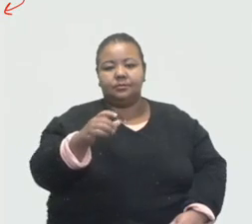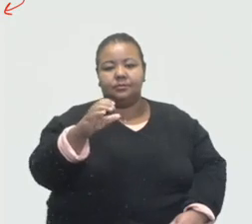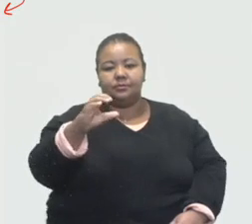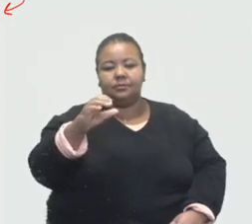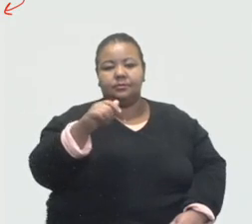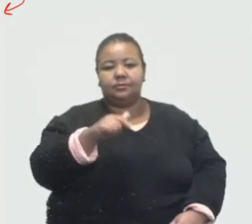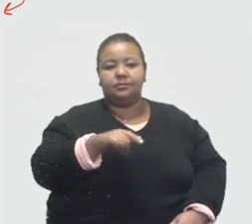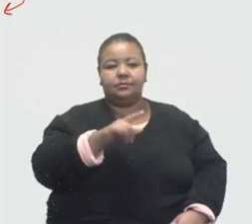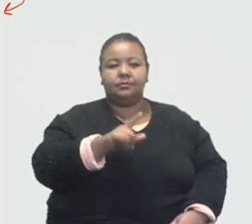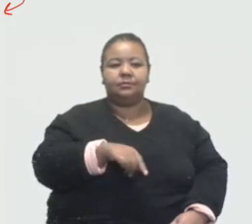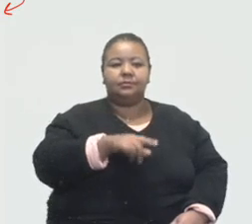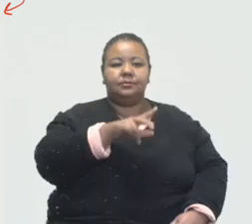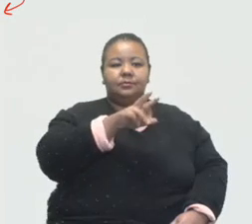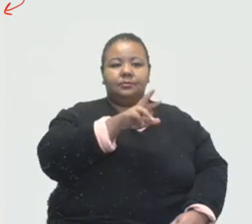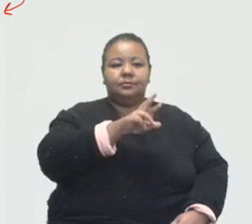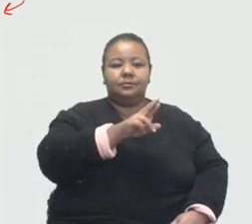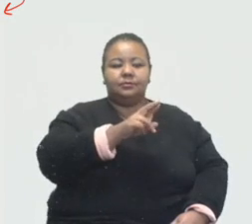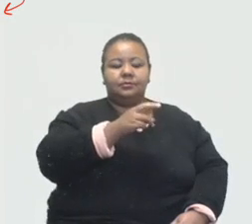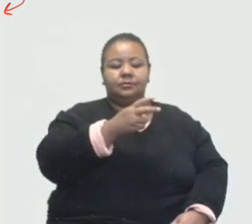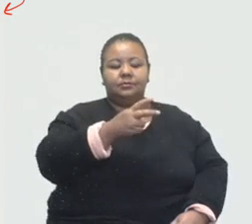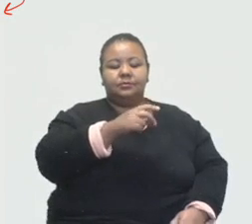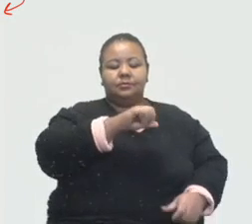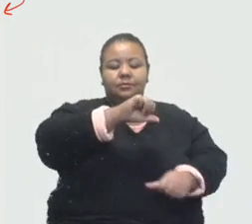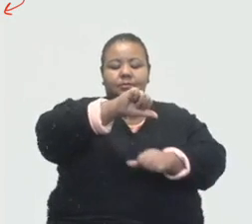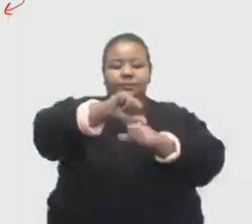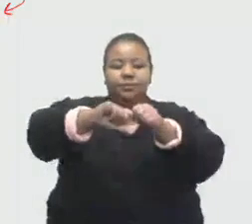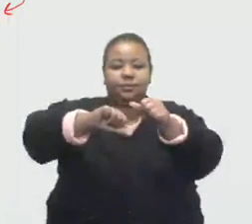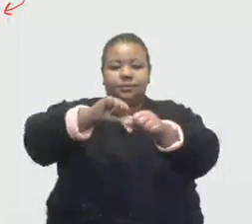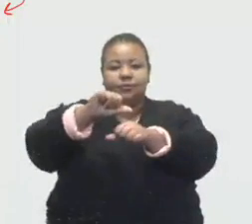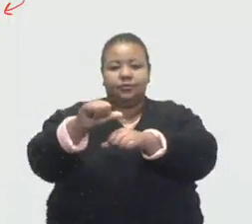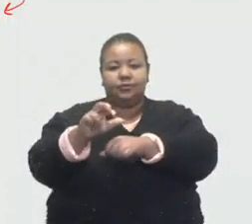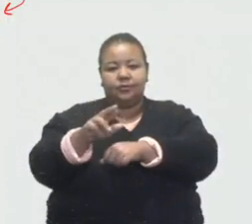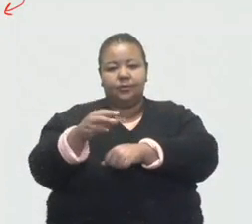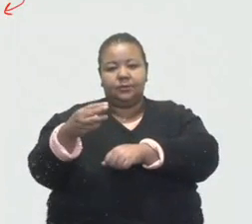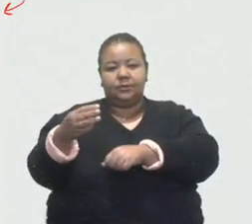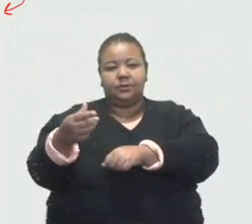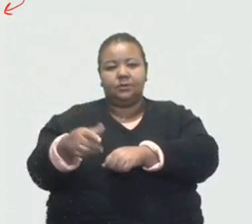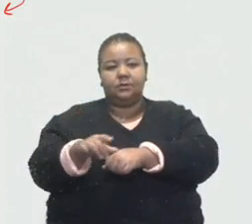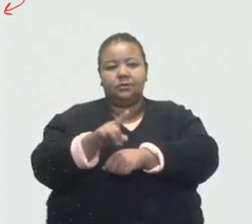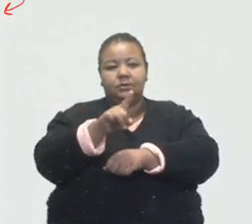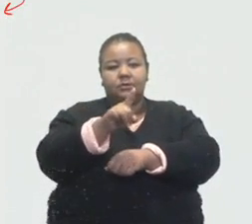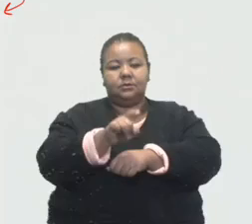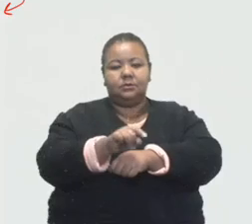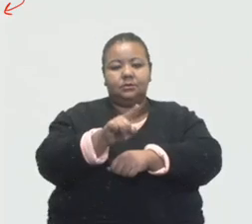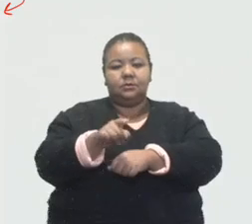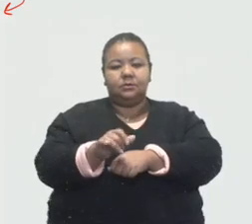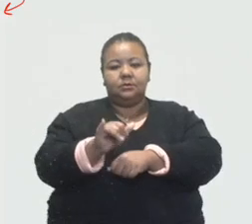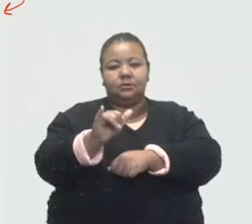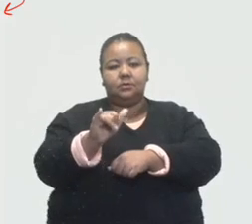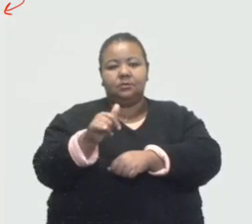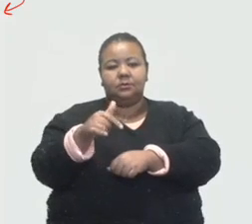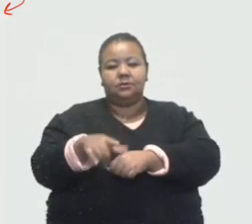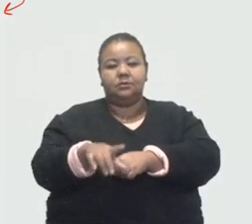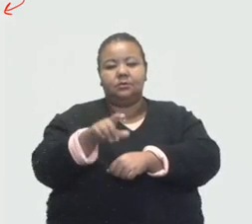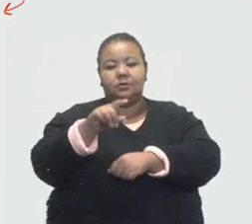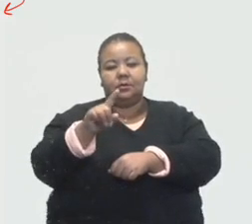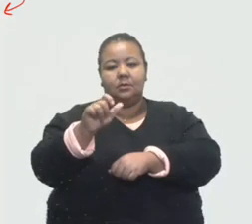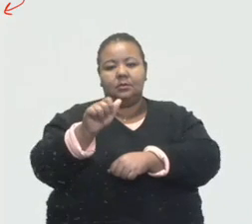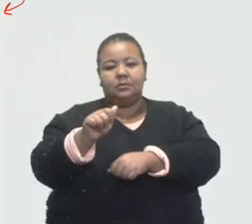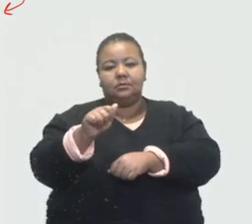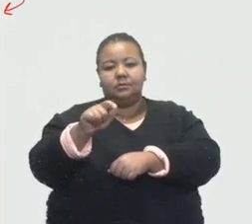que a transformação do R2, né, então temos do x e y, vai levar até o vetor